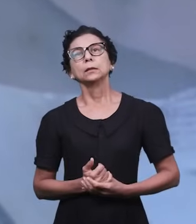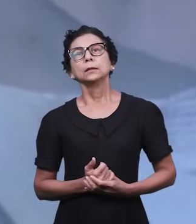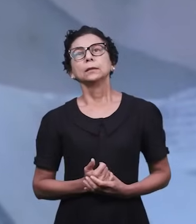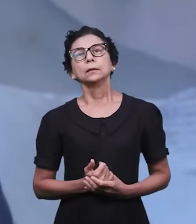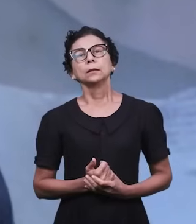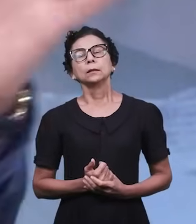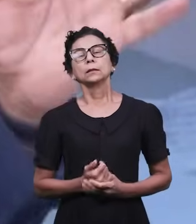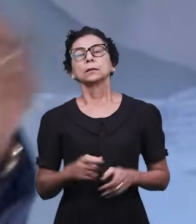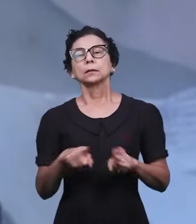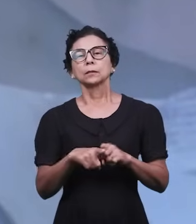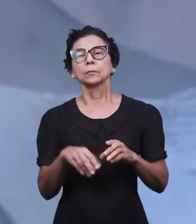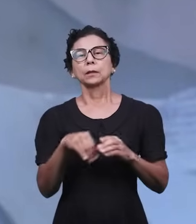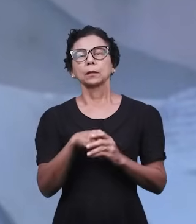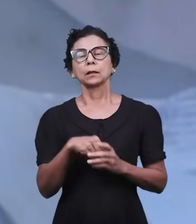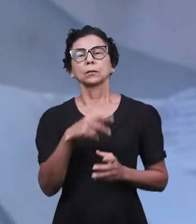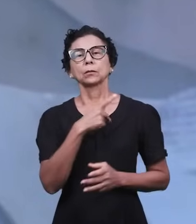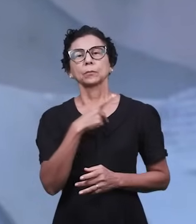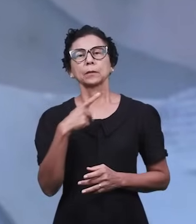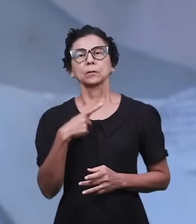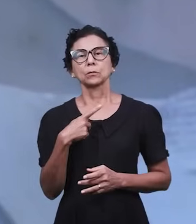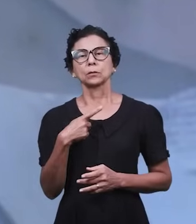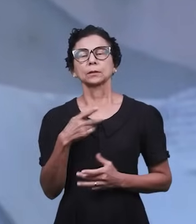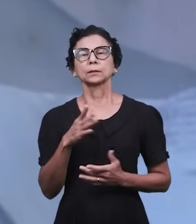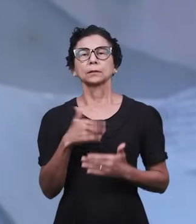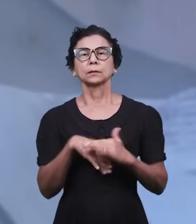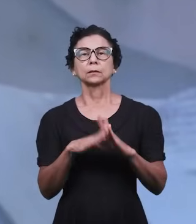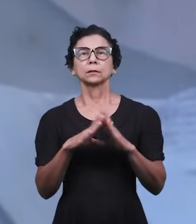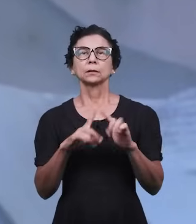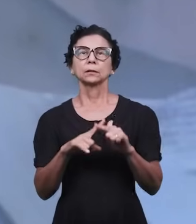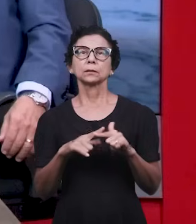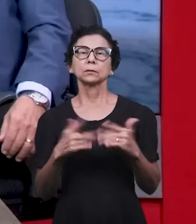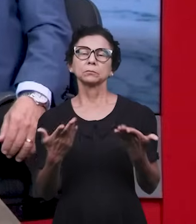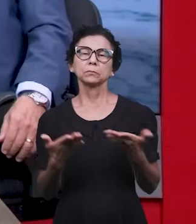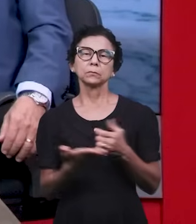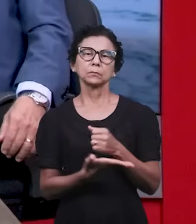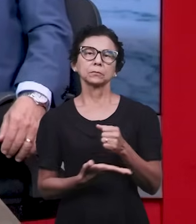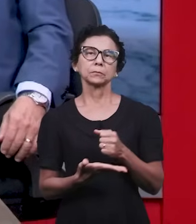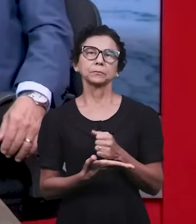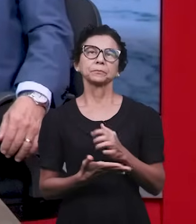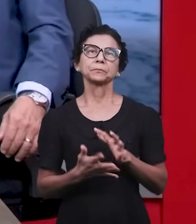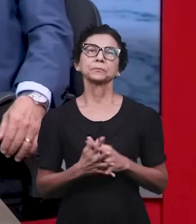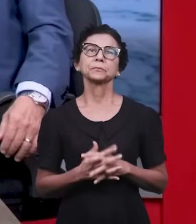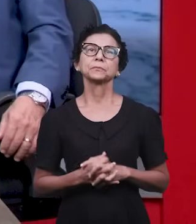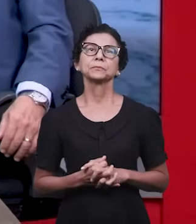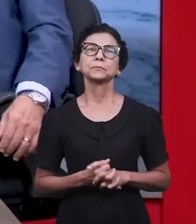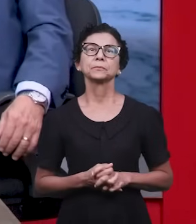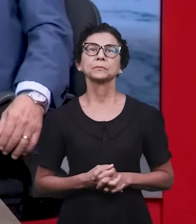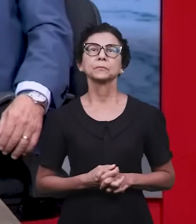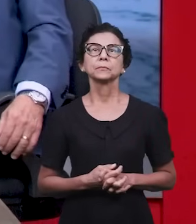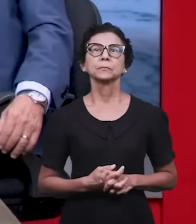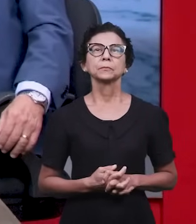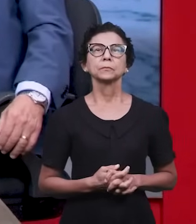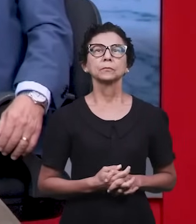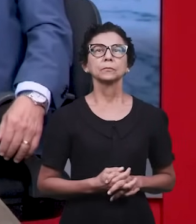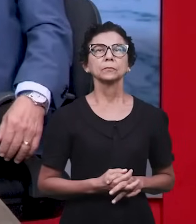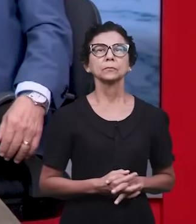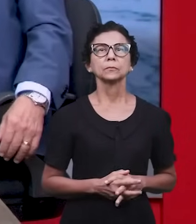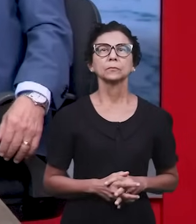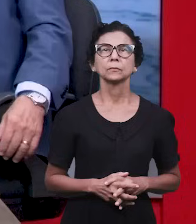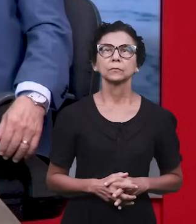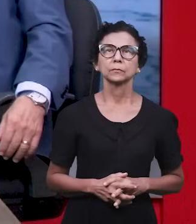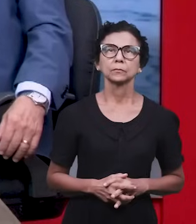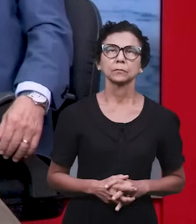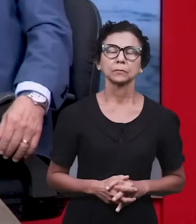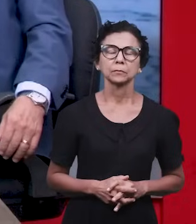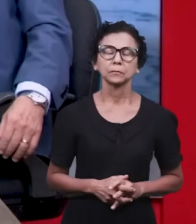pastores nas igrejas, né? Nas igrejas. Basicamente é isso, né? Há uma outra pergunta aqui, eu